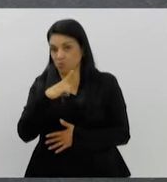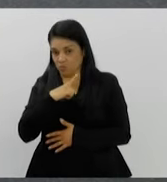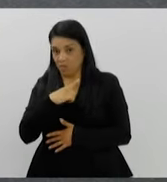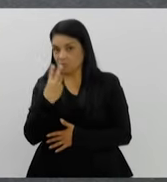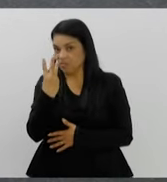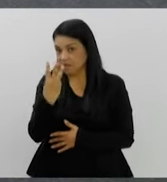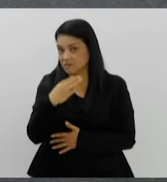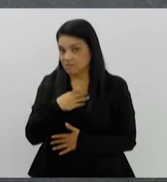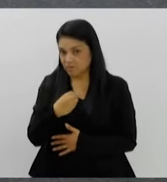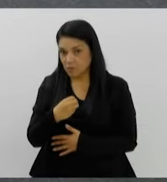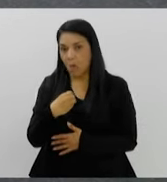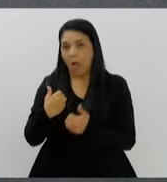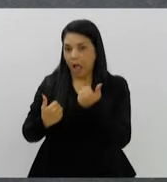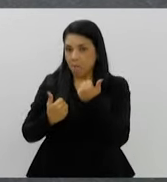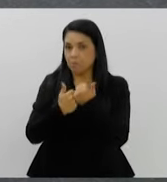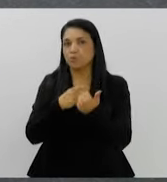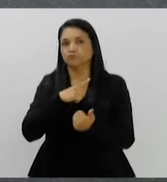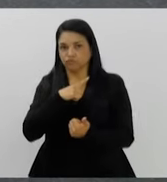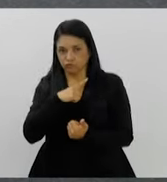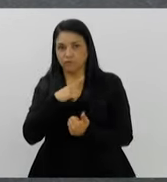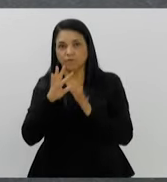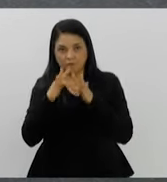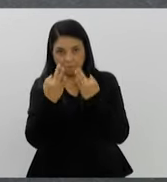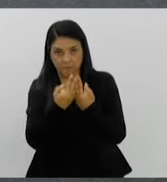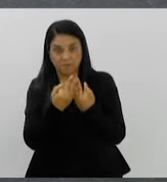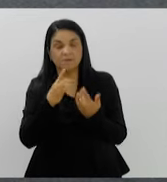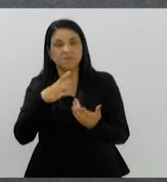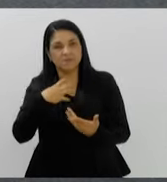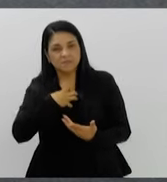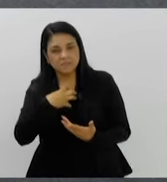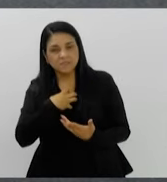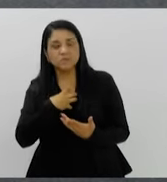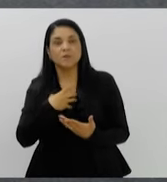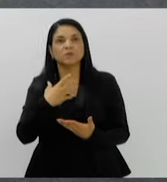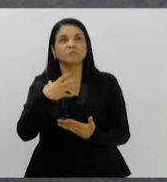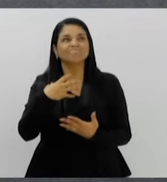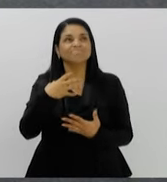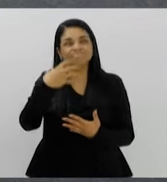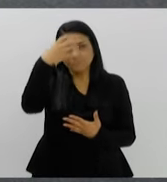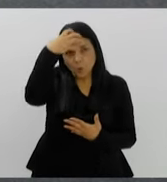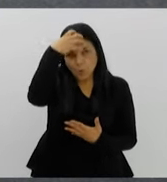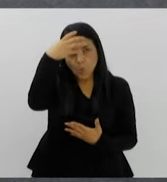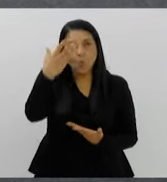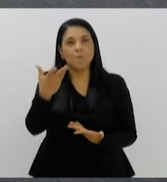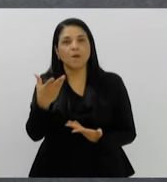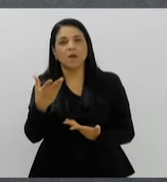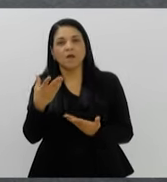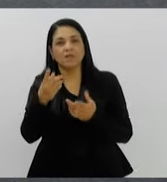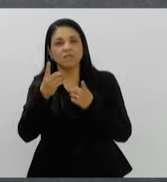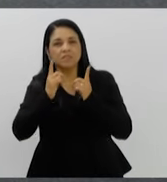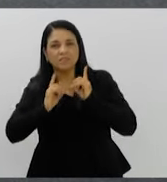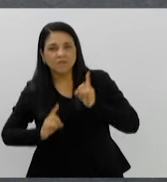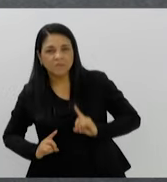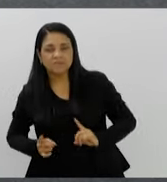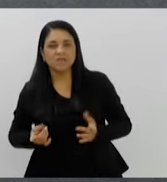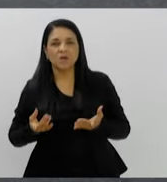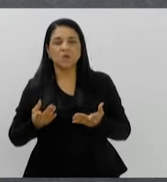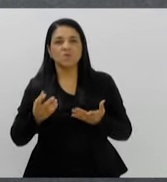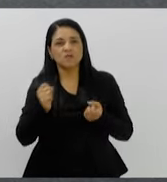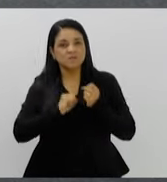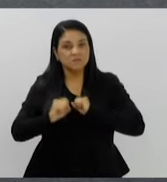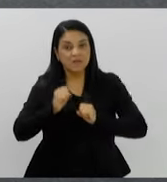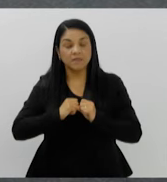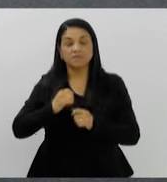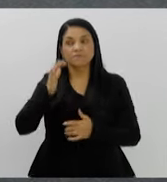uma tive uma rede de apoio muito grande e ainda assim vem muitos sentimentos de culpa de de estresse de depressão de ansiedade Agora